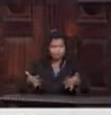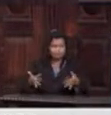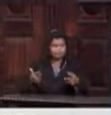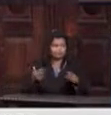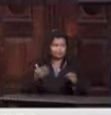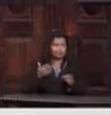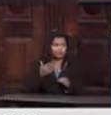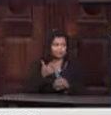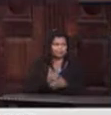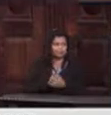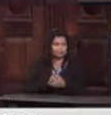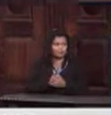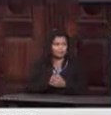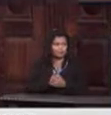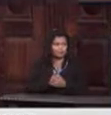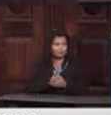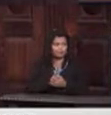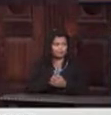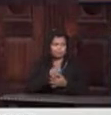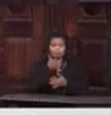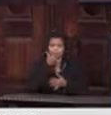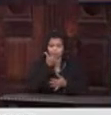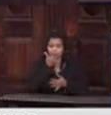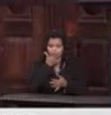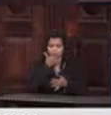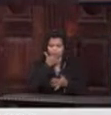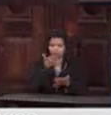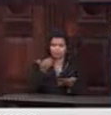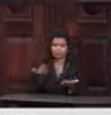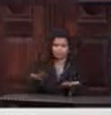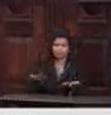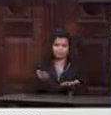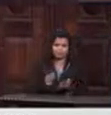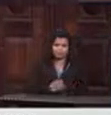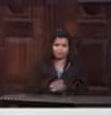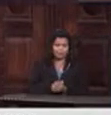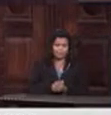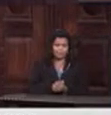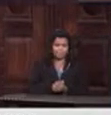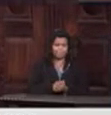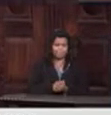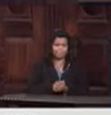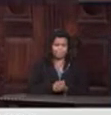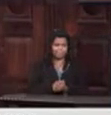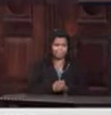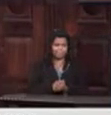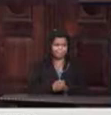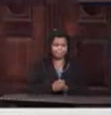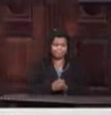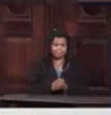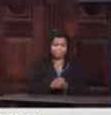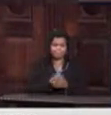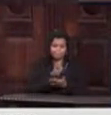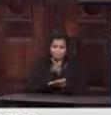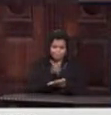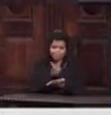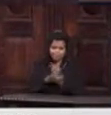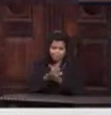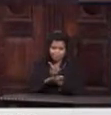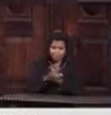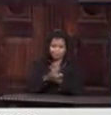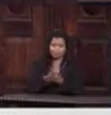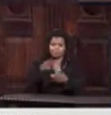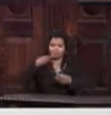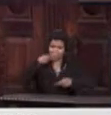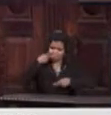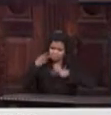uma autocrítica e uma correção no rodapé de uma página. Nós sempre dizemos o tempo todo,